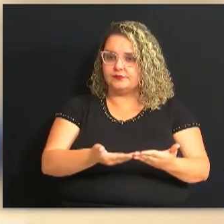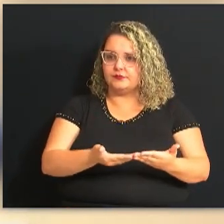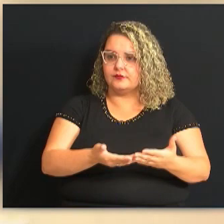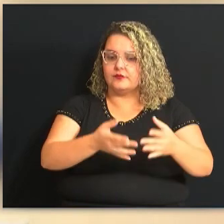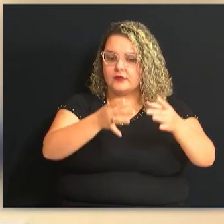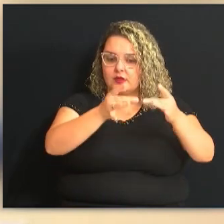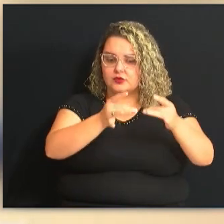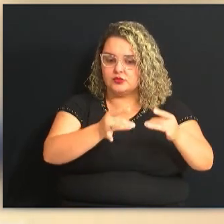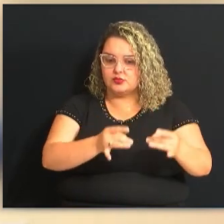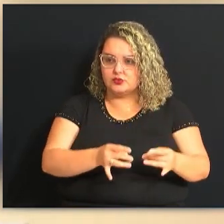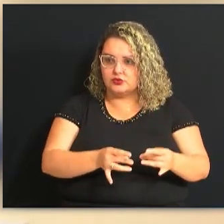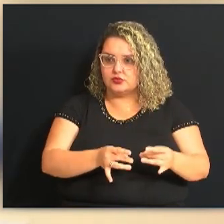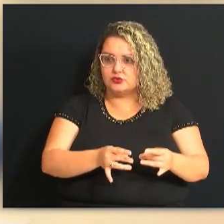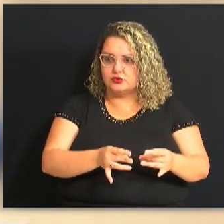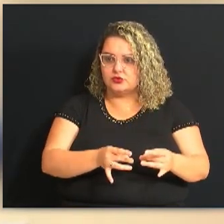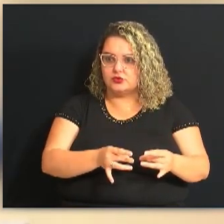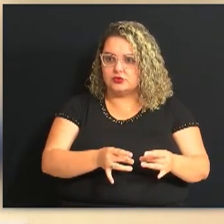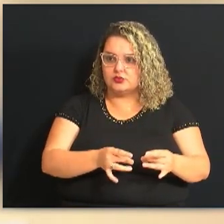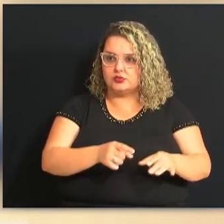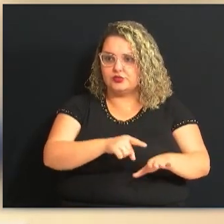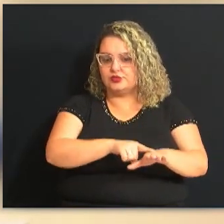de exclusão